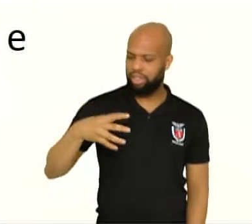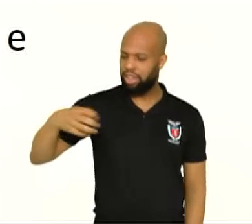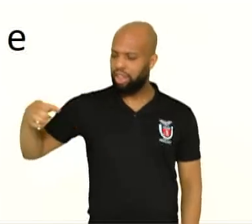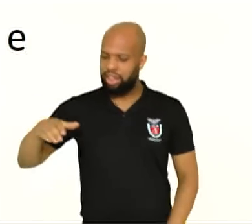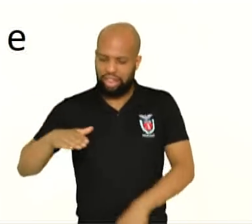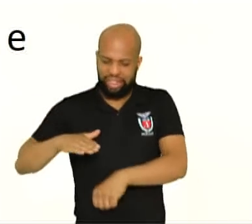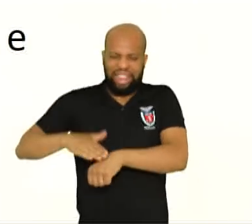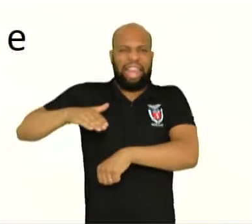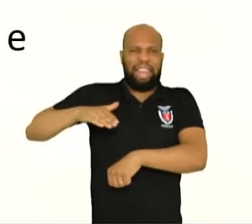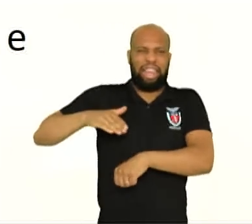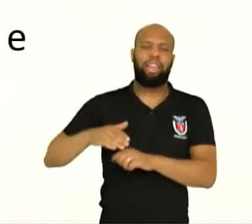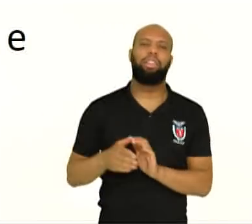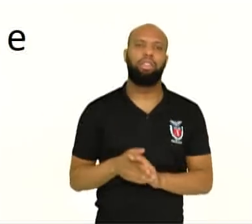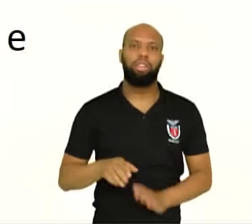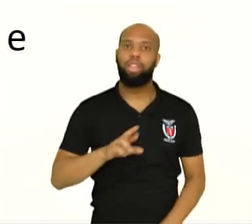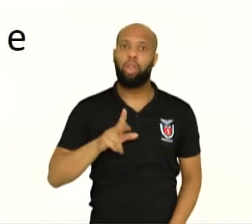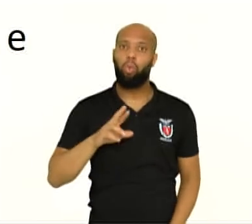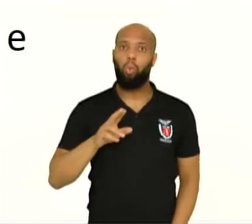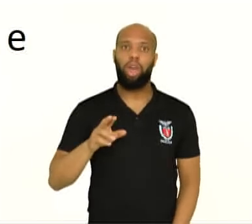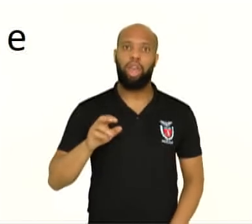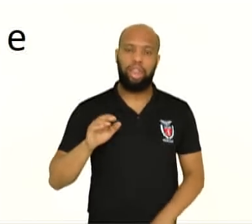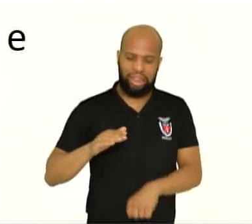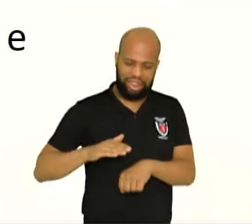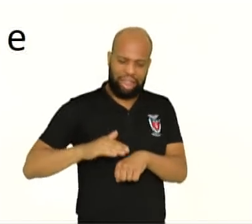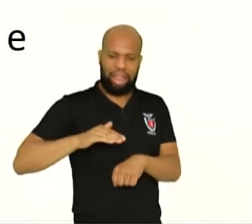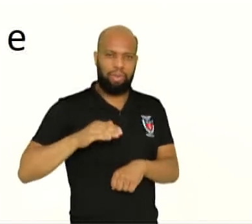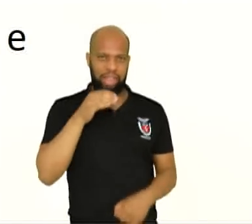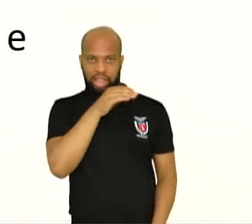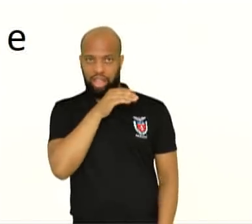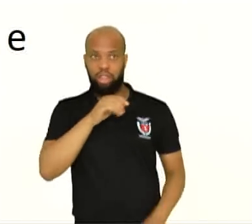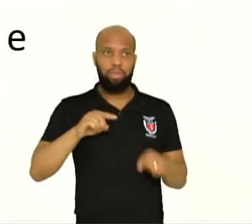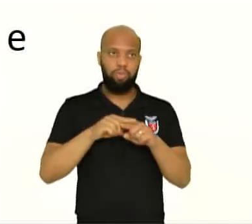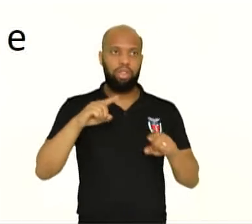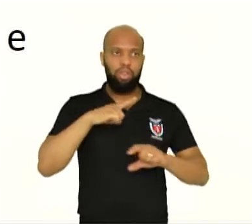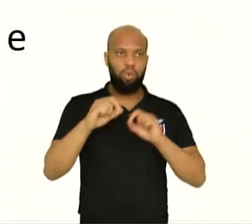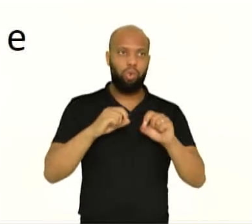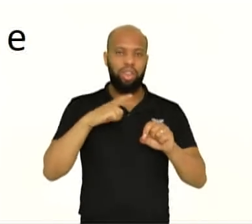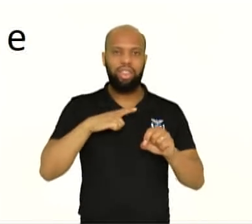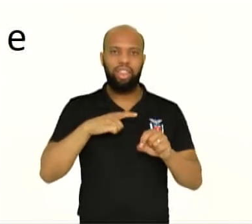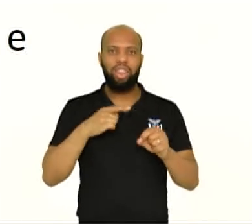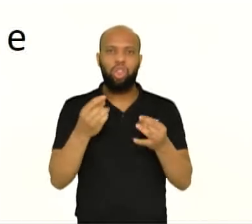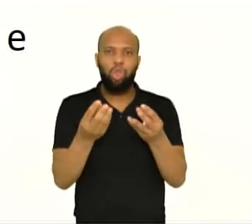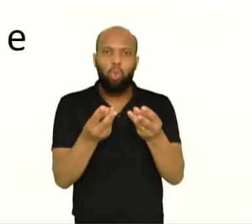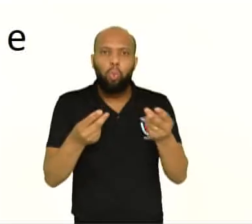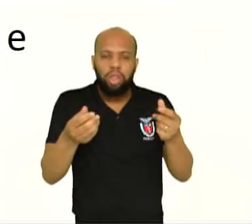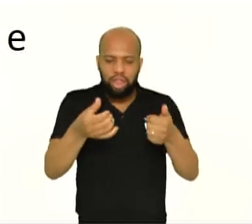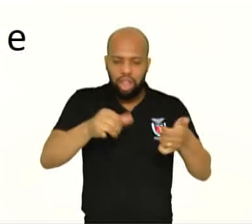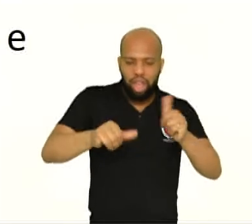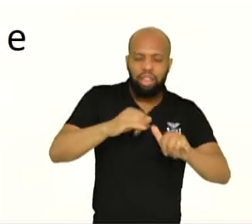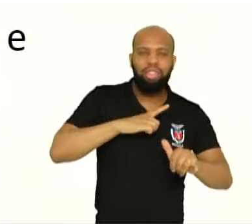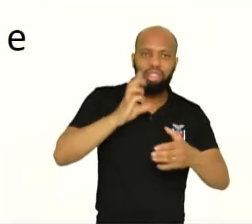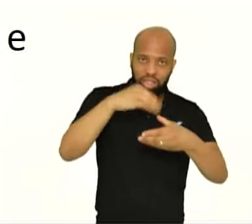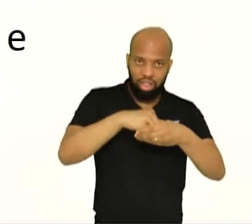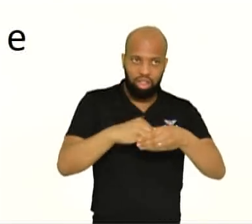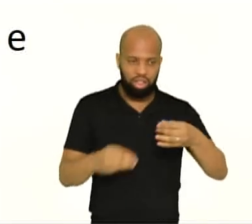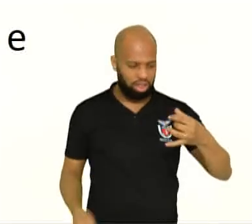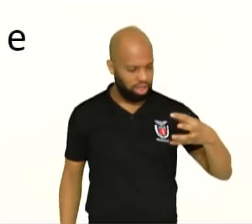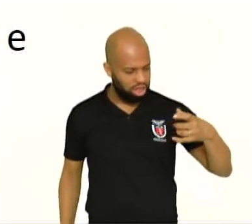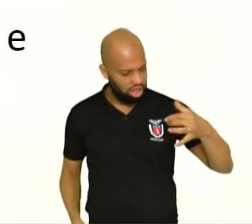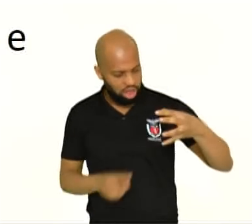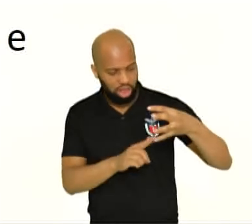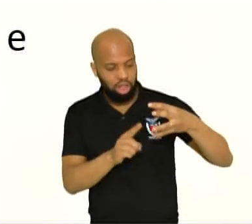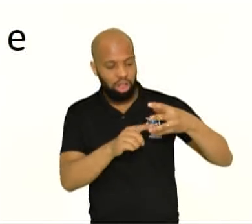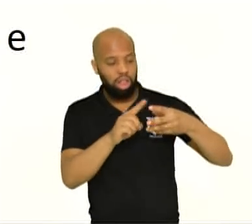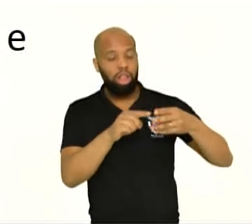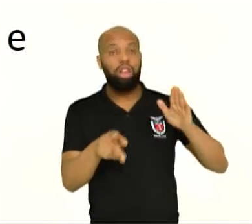queima. Não exatamente ela queima, mas é que essa substância que tem aqui nos tentáculos, ela é utilizada como